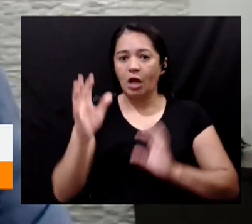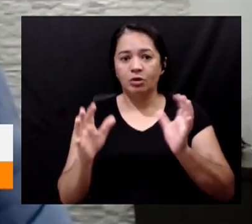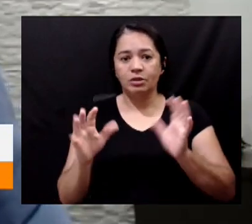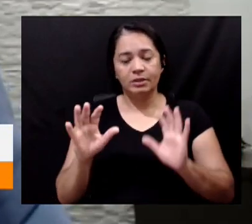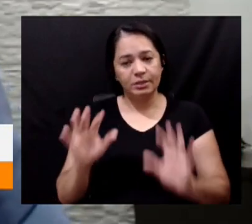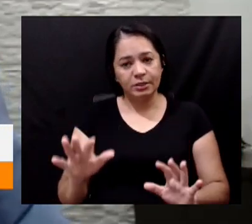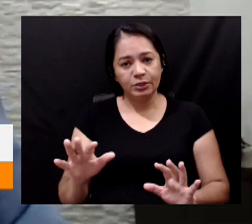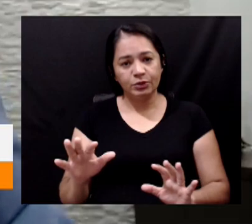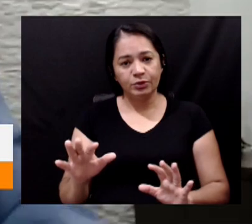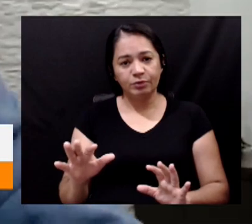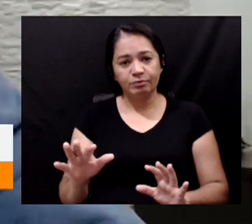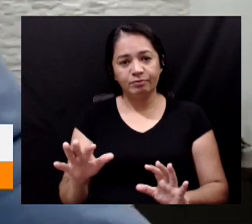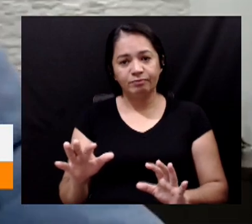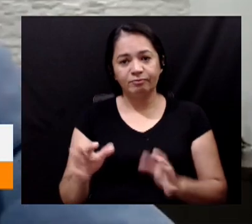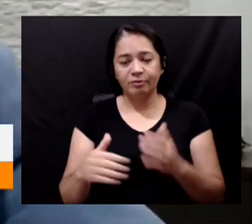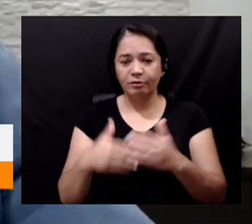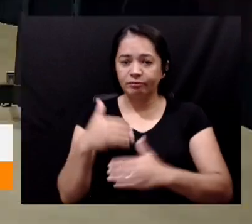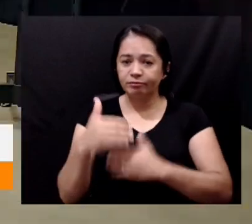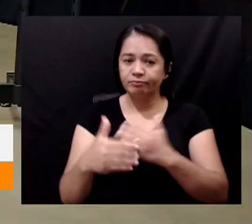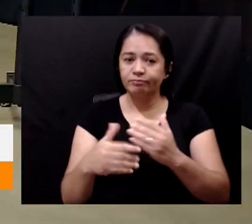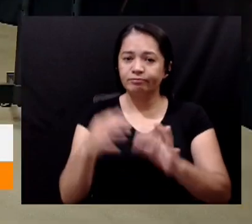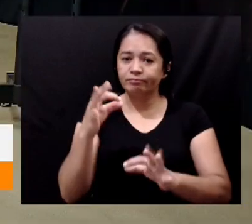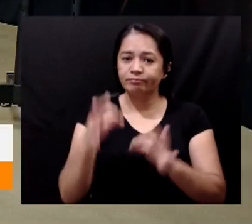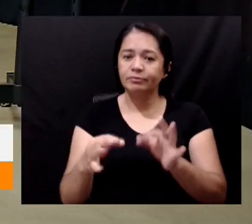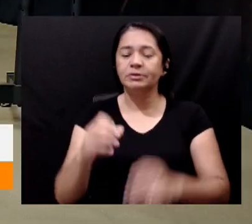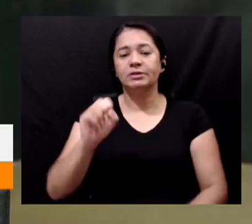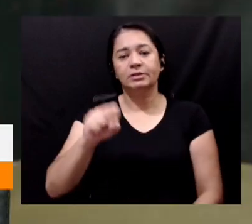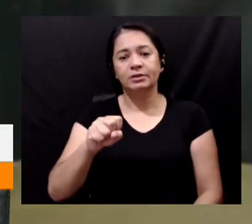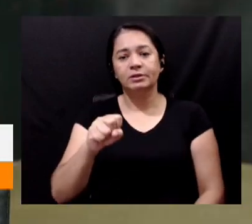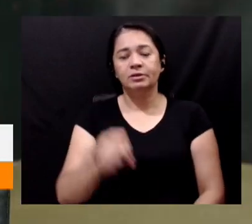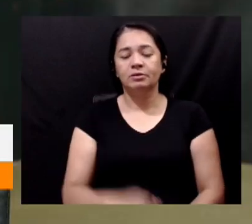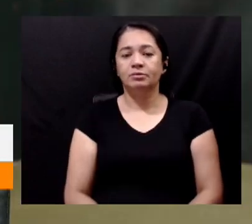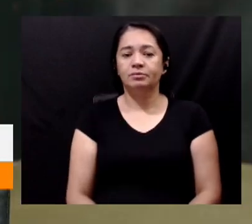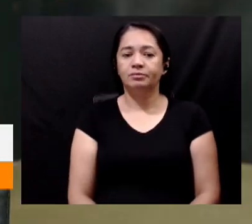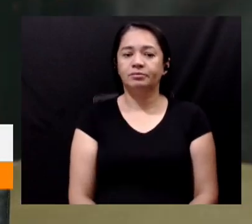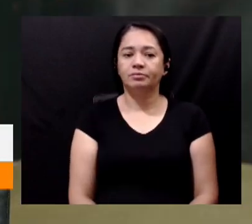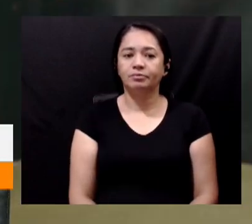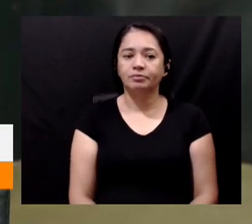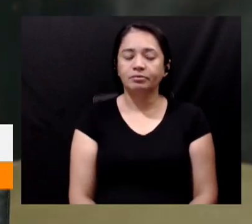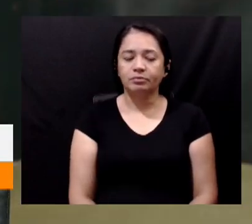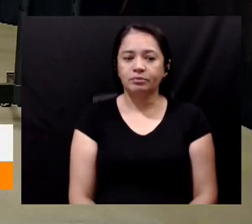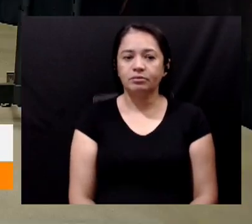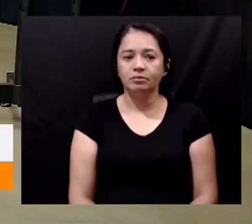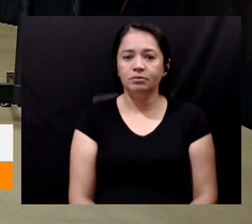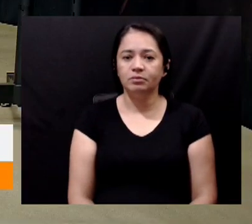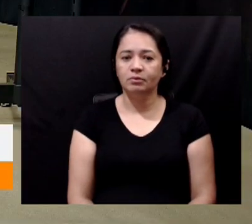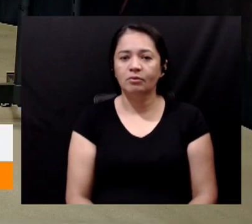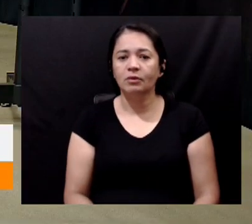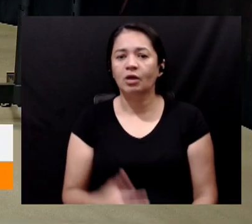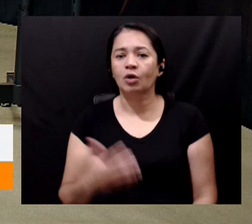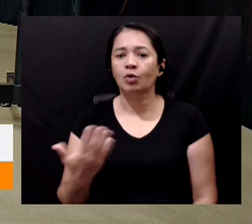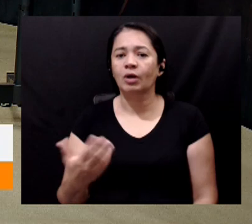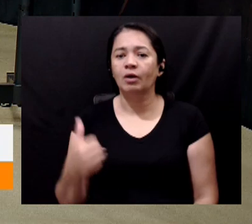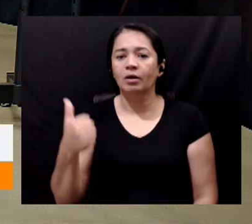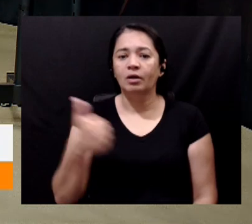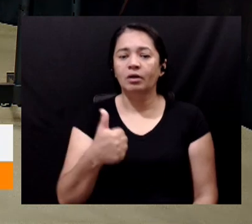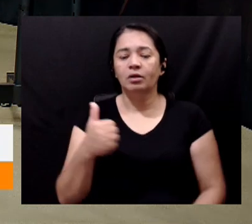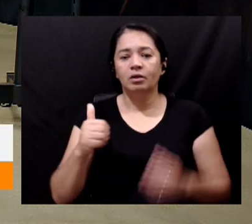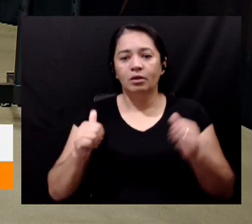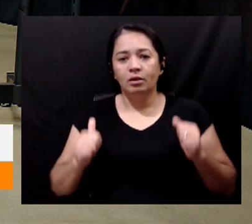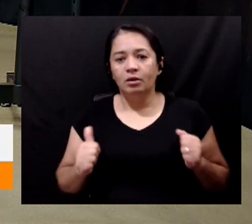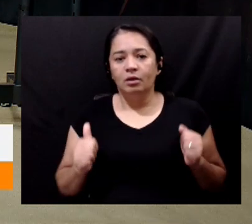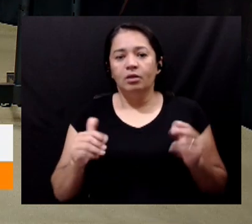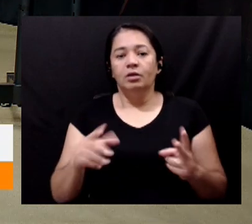na maior severidade possível. Muito bem, doutor. E qual que é a primeira atitude, né, que os pais devem